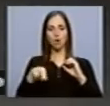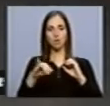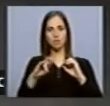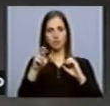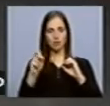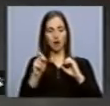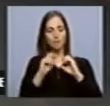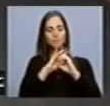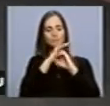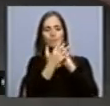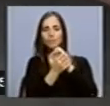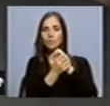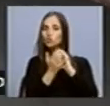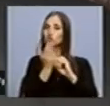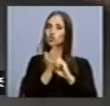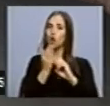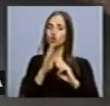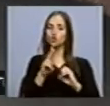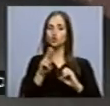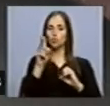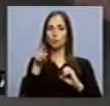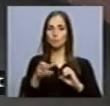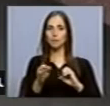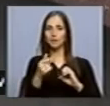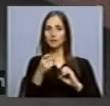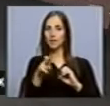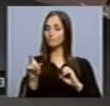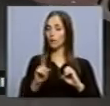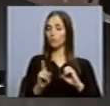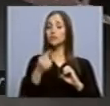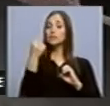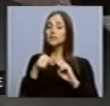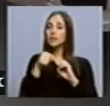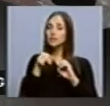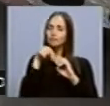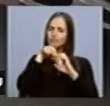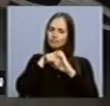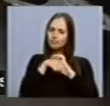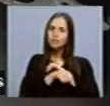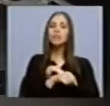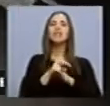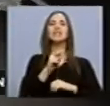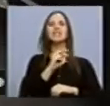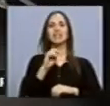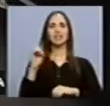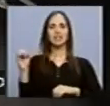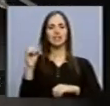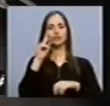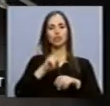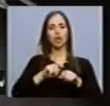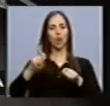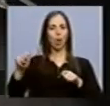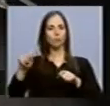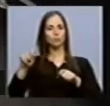de Júpiter, mas não. Encontramos até poços que descem até cerca de 300 km de profundidade abaixo das